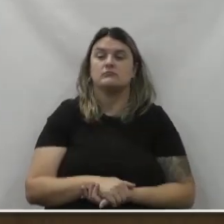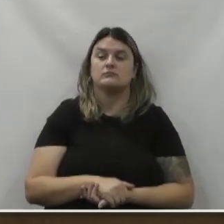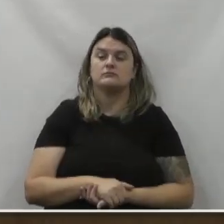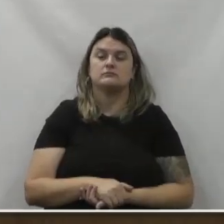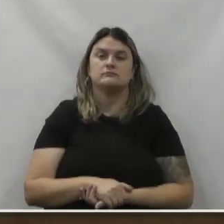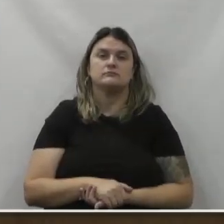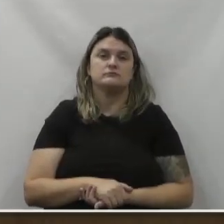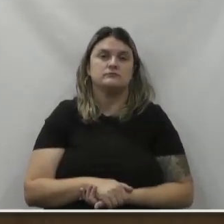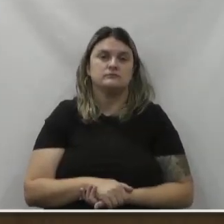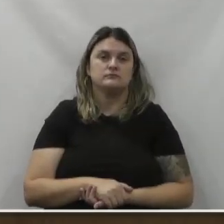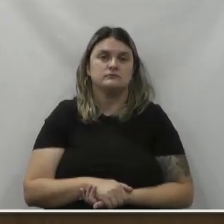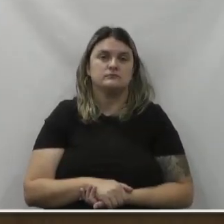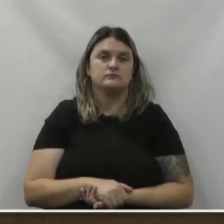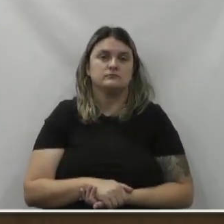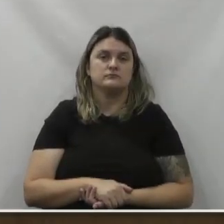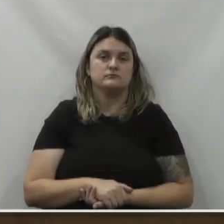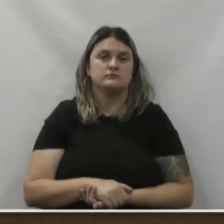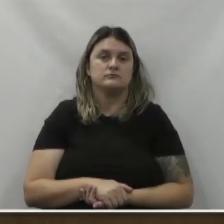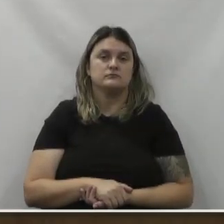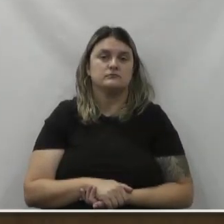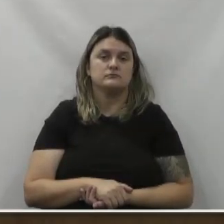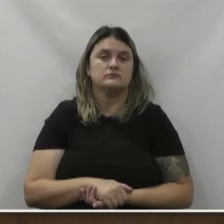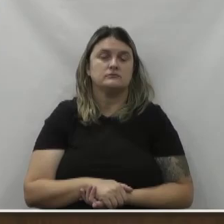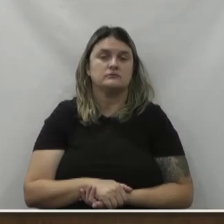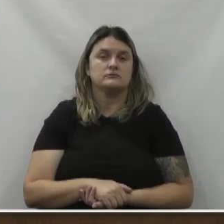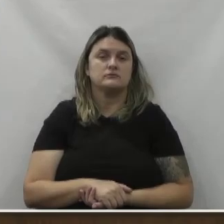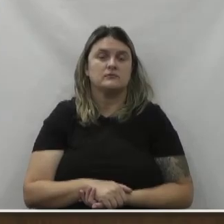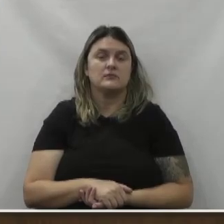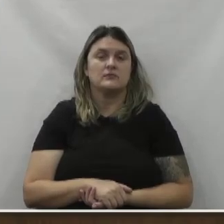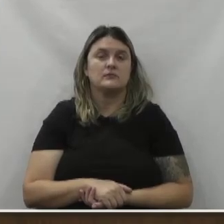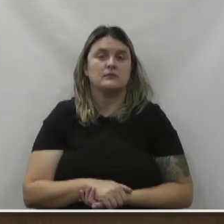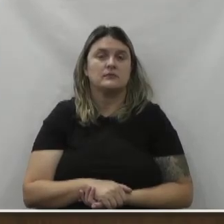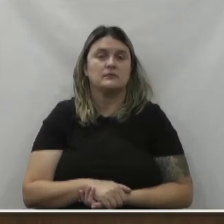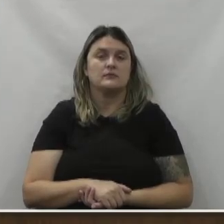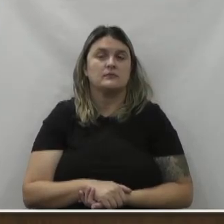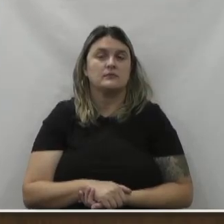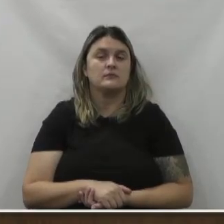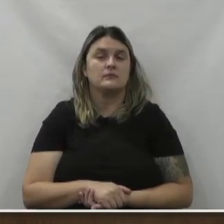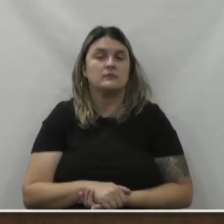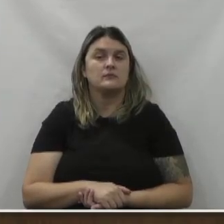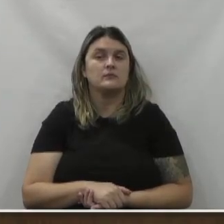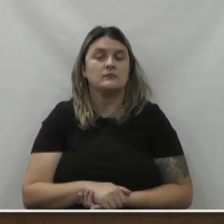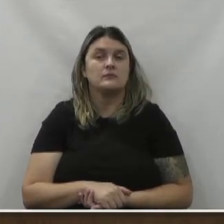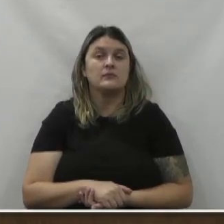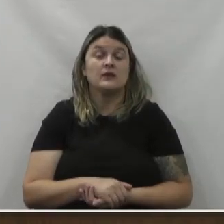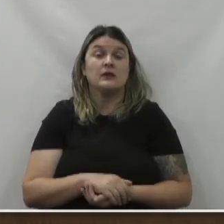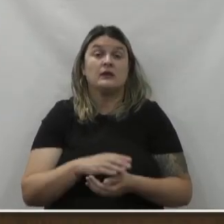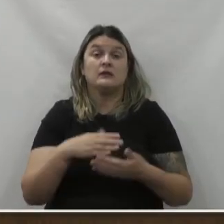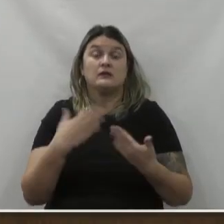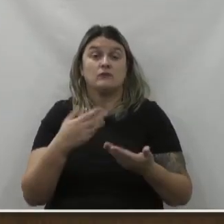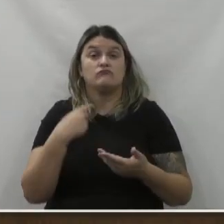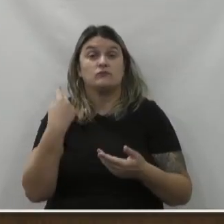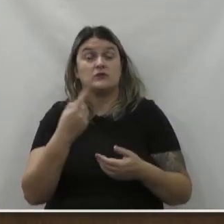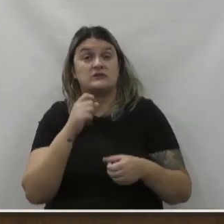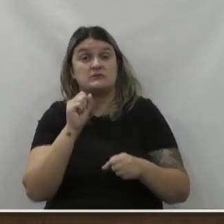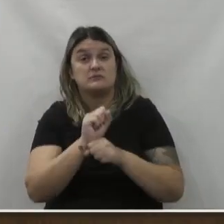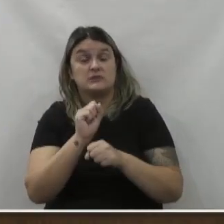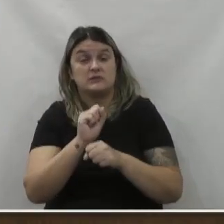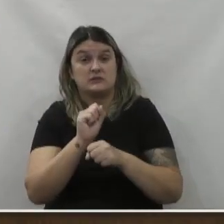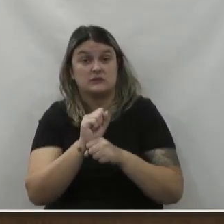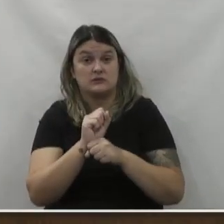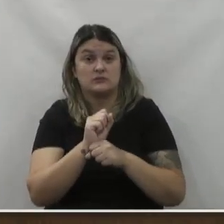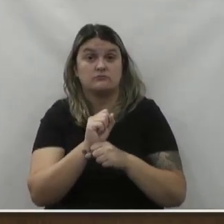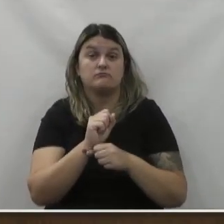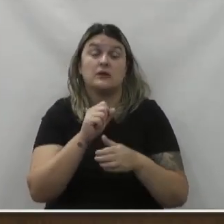A empresa terceirizada responsável pela unidade de pronto atendimento UPA, para o devido pagamento